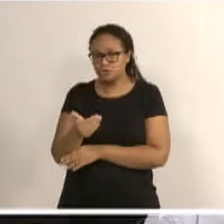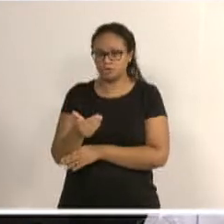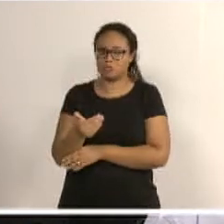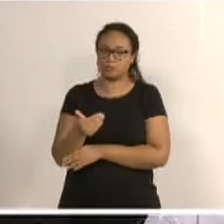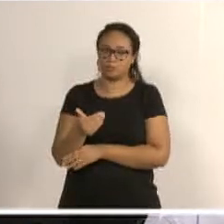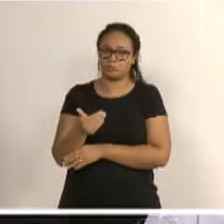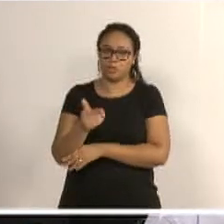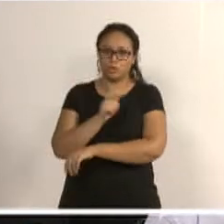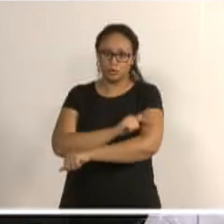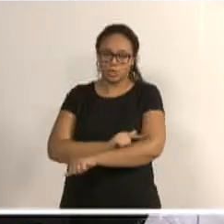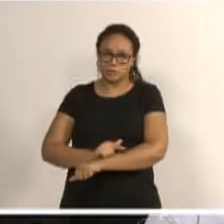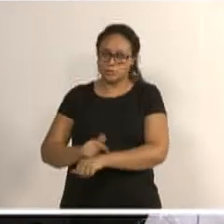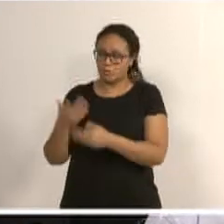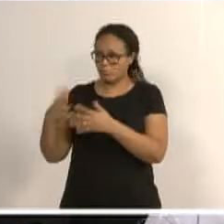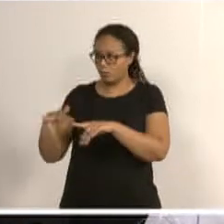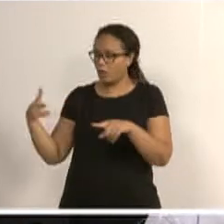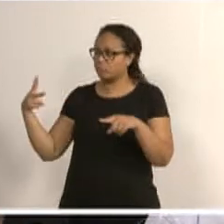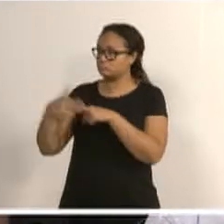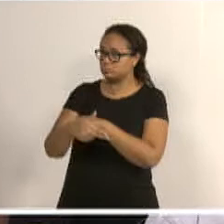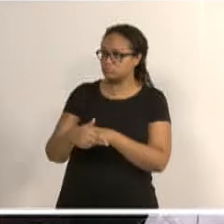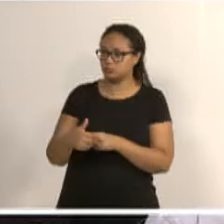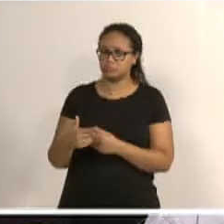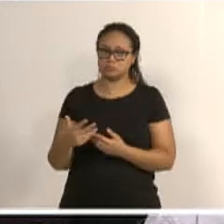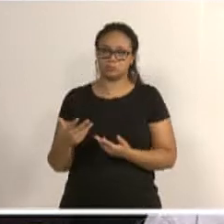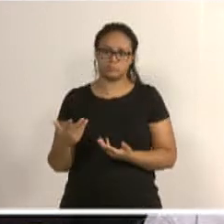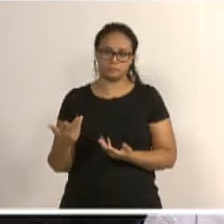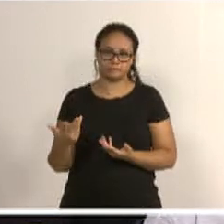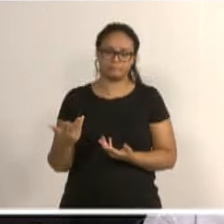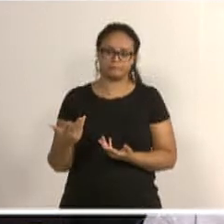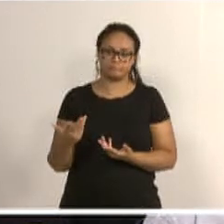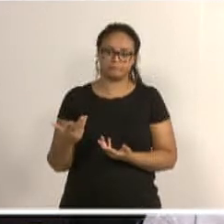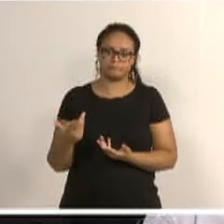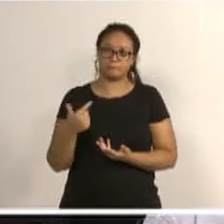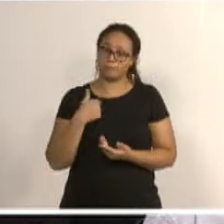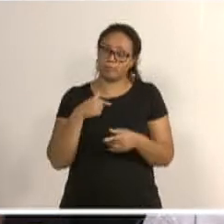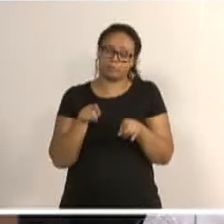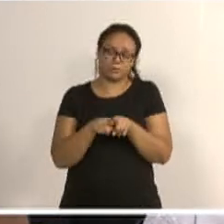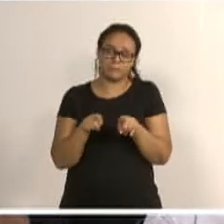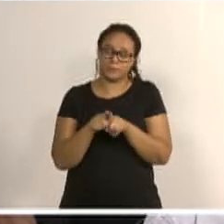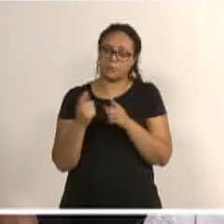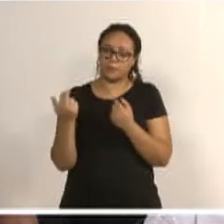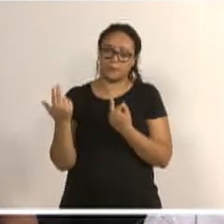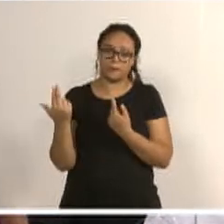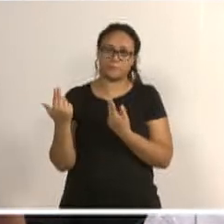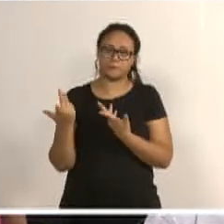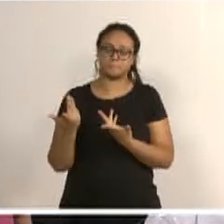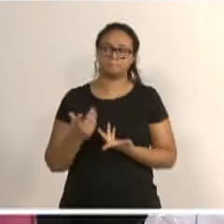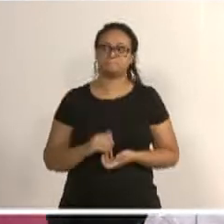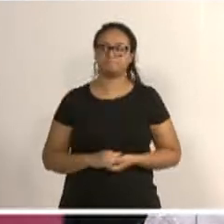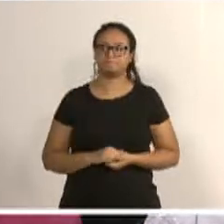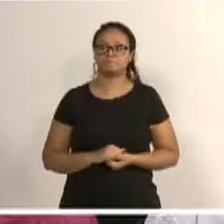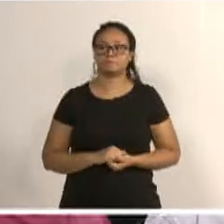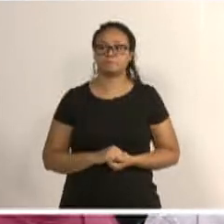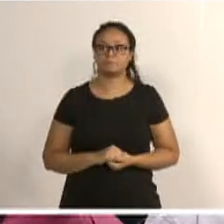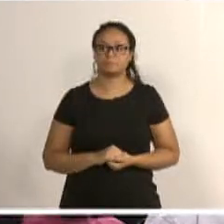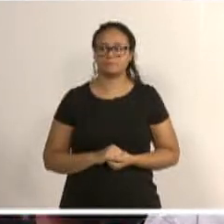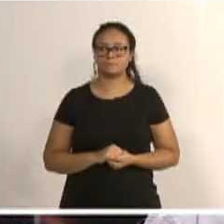interromper o seu pronunciamento. Senhor Éder Lima, por favor.